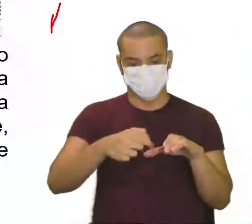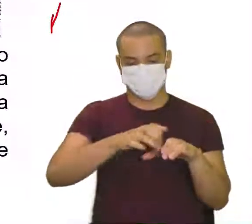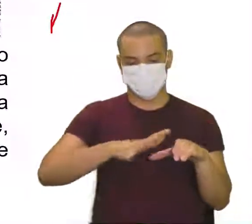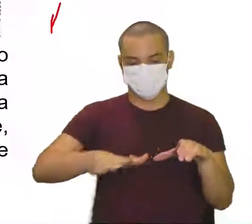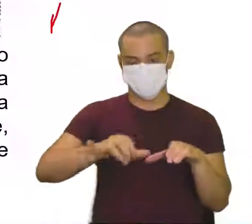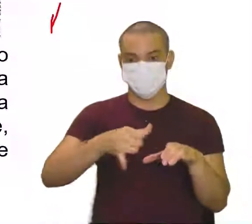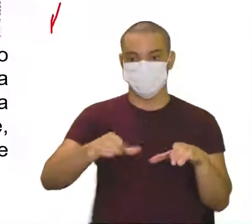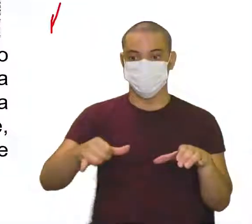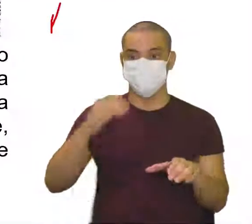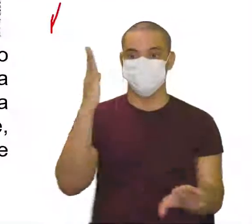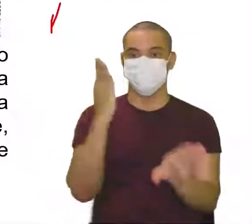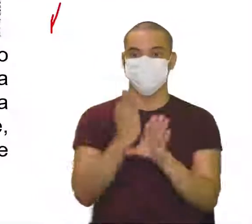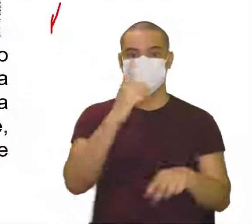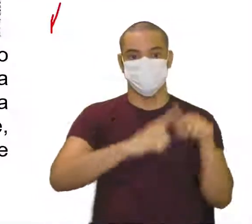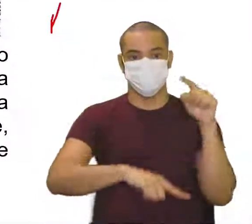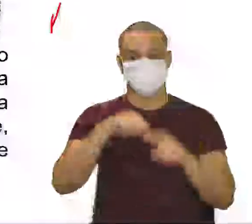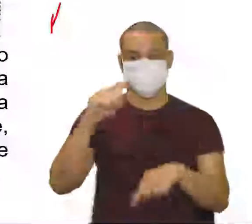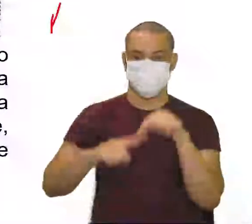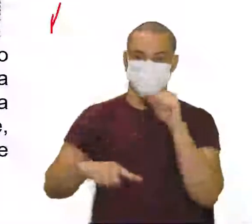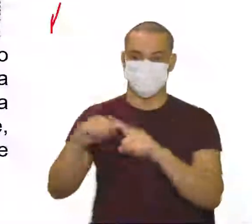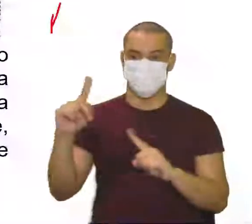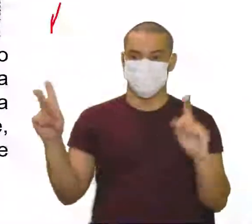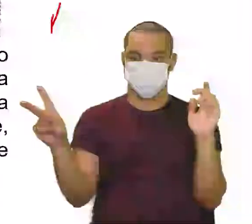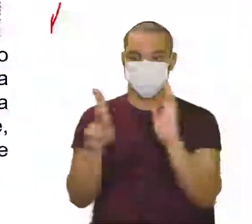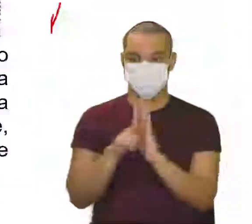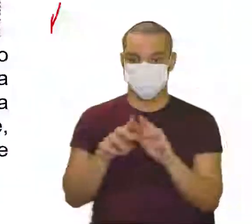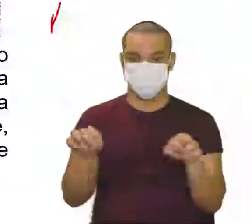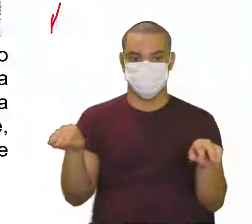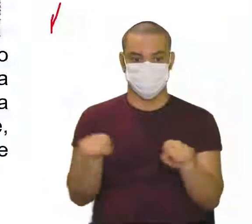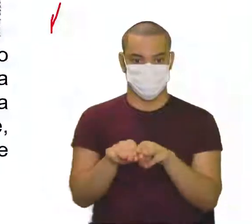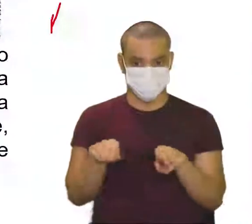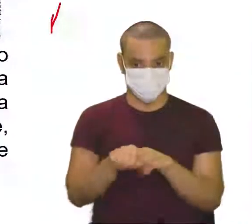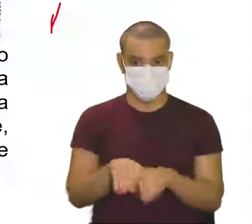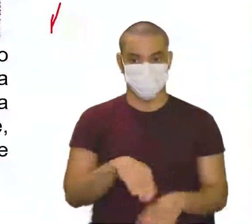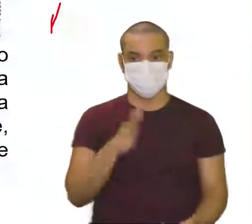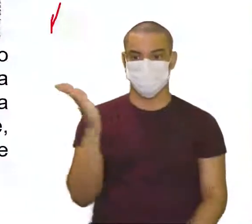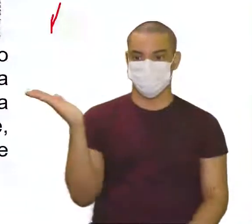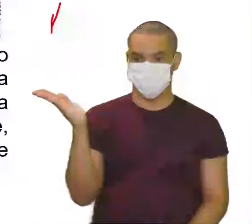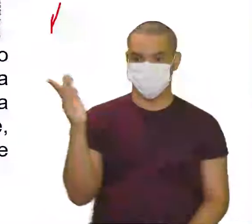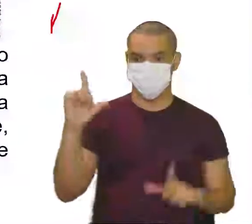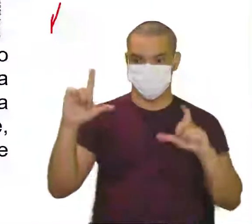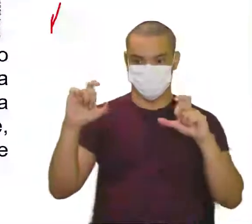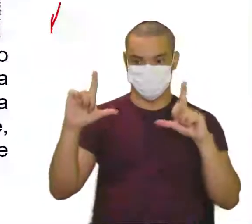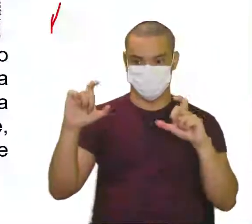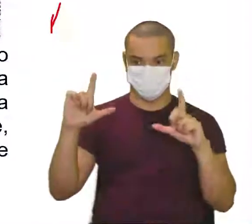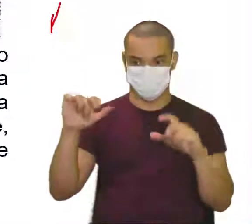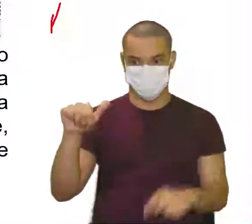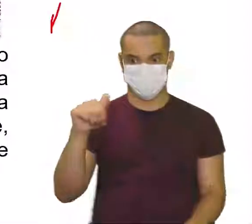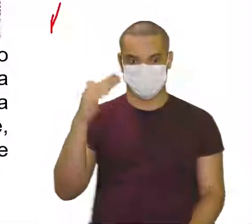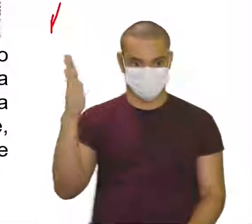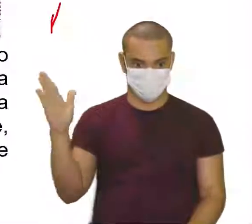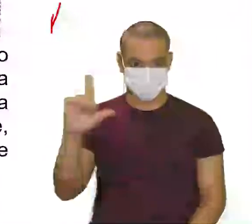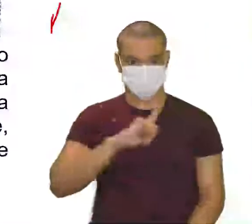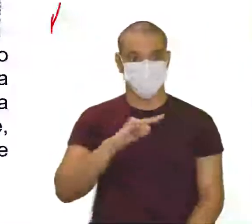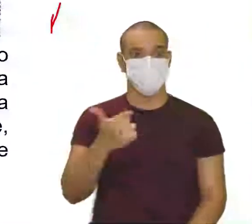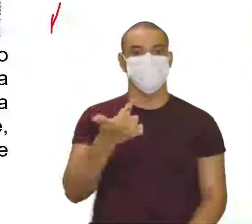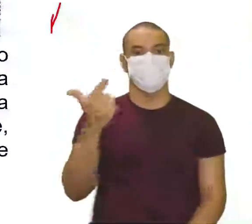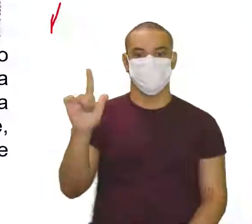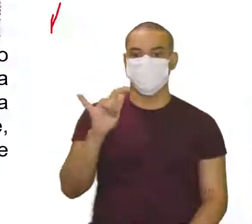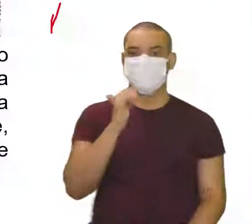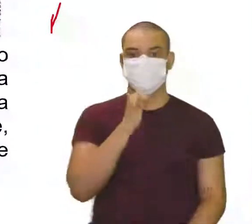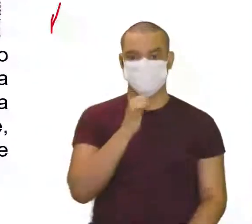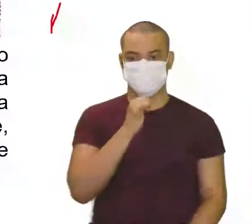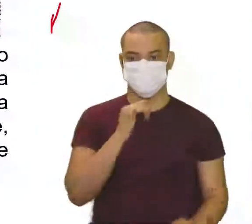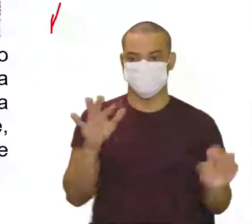a materiais com propriedades magnéticas. E aqui, olha só, na figura, nós temos outro